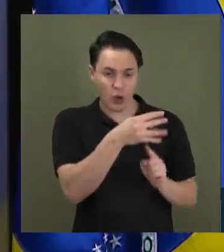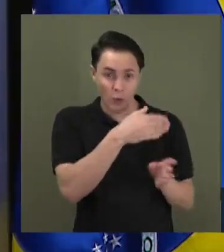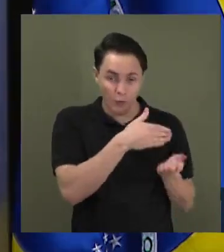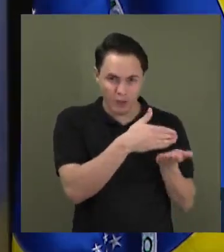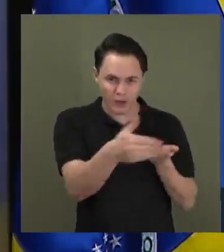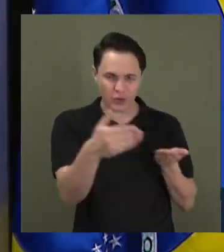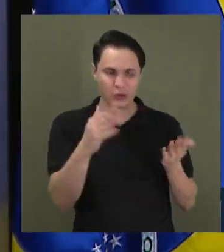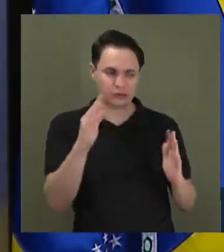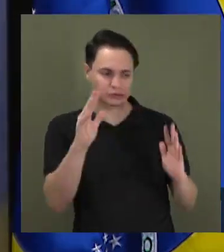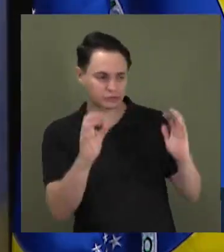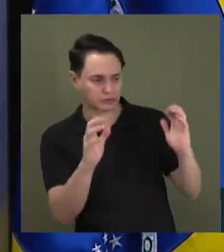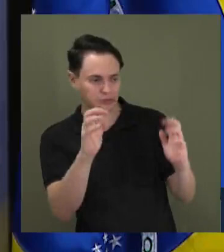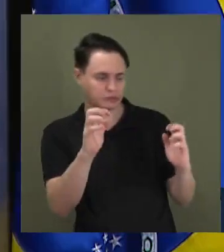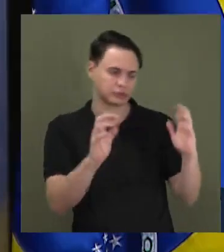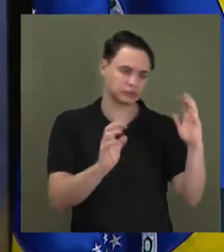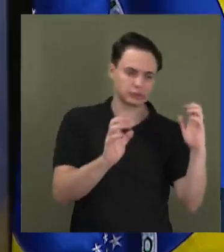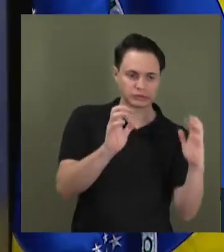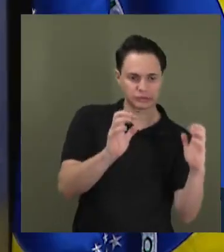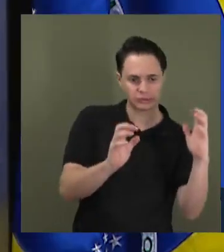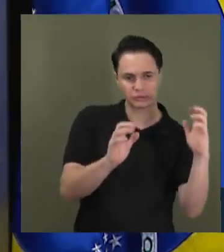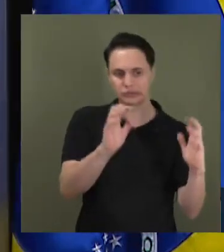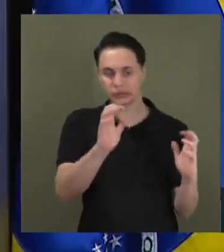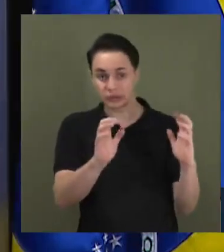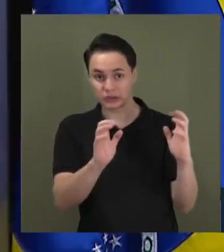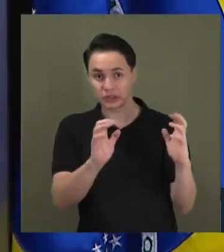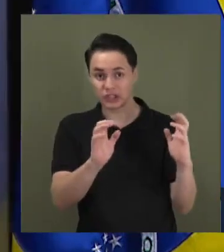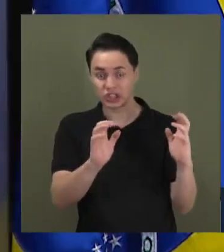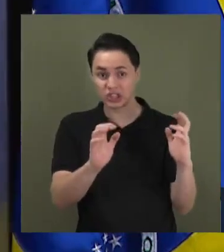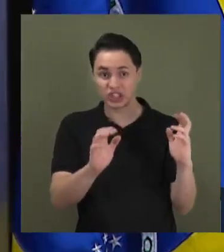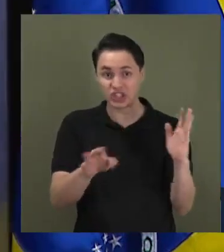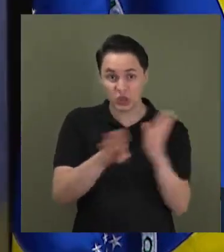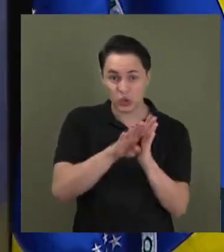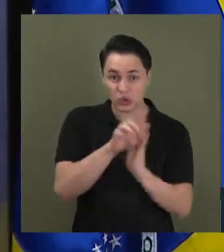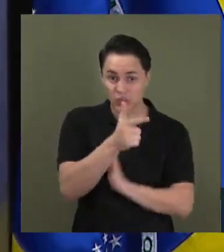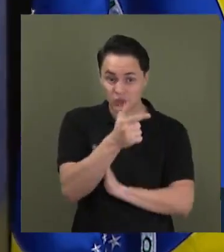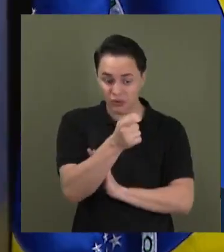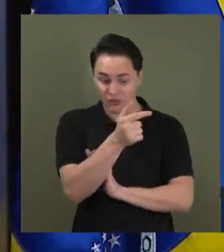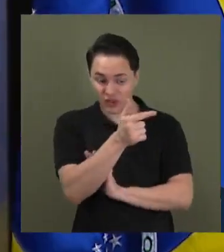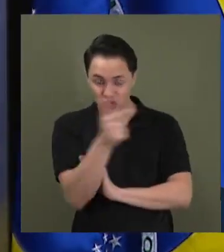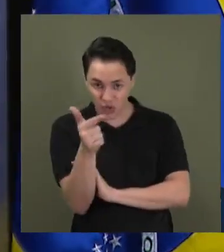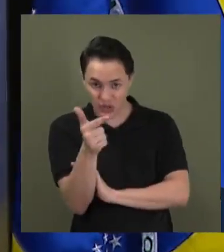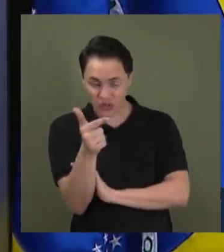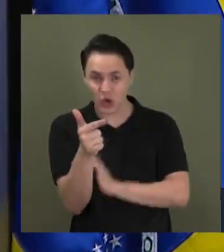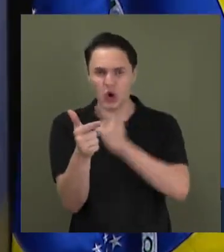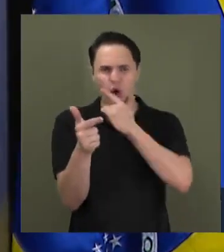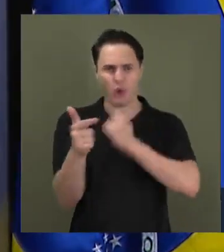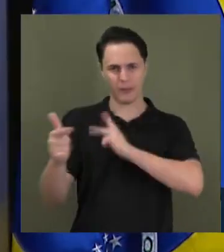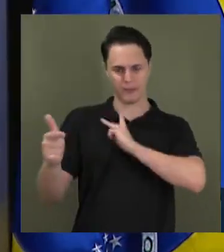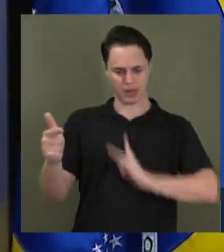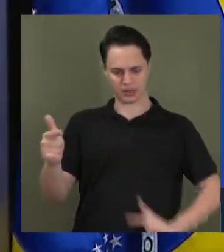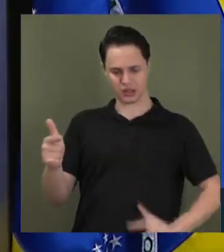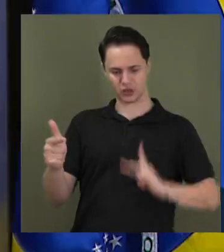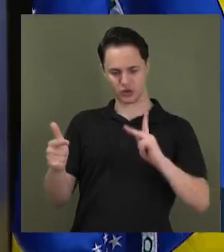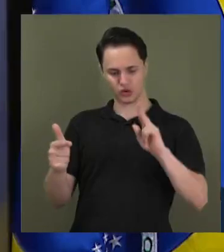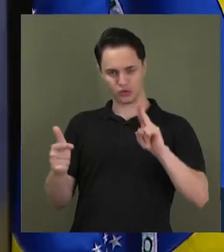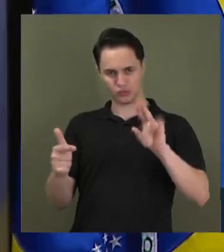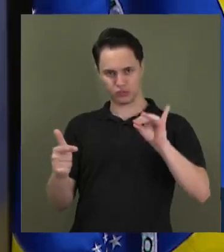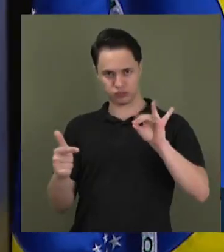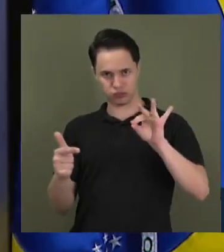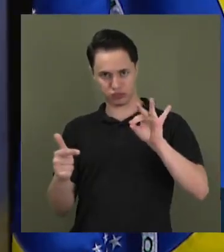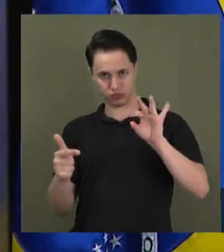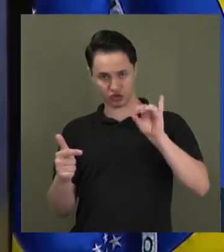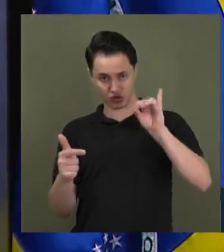de 2022, quando Putin reconheceu as repúblicas populares de Donetsk